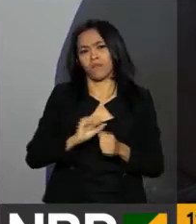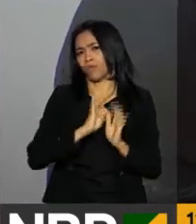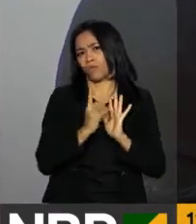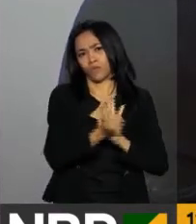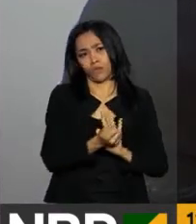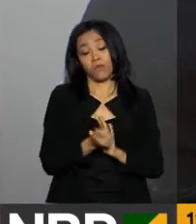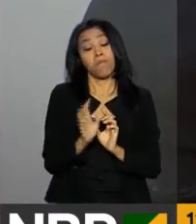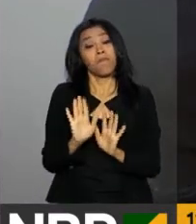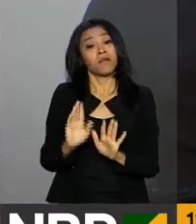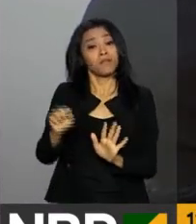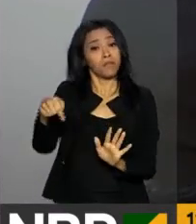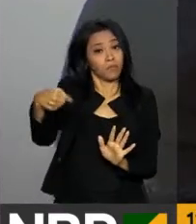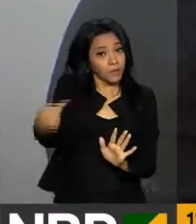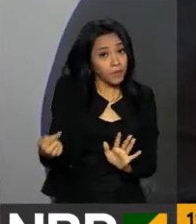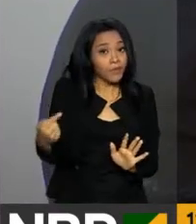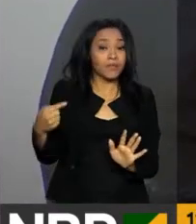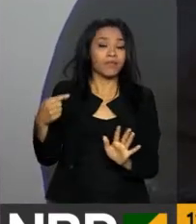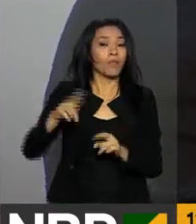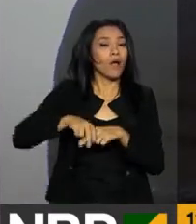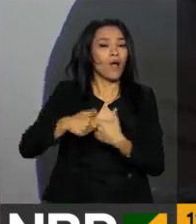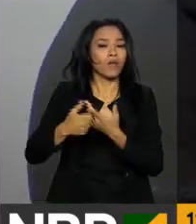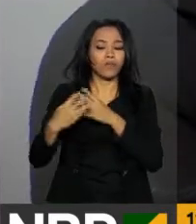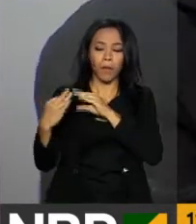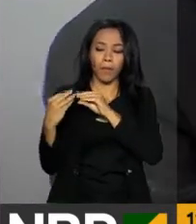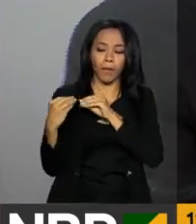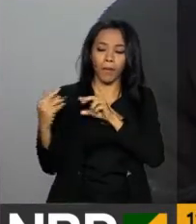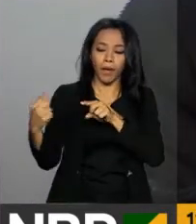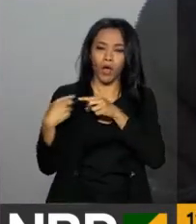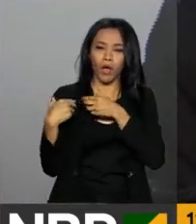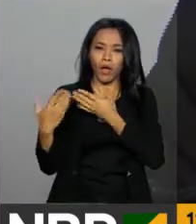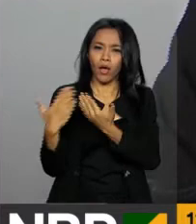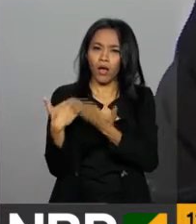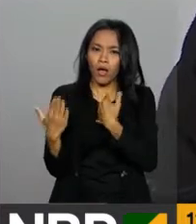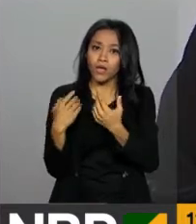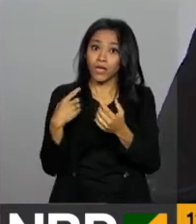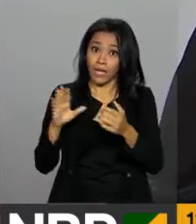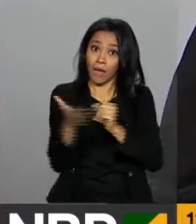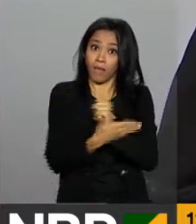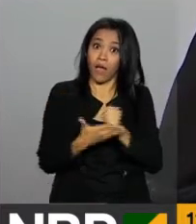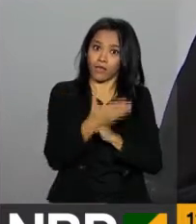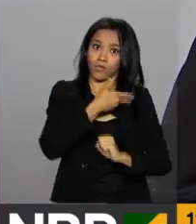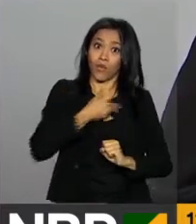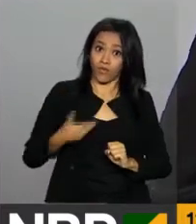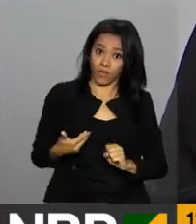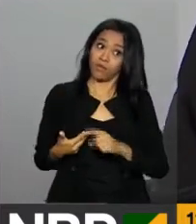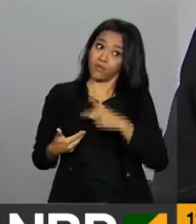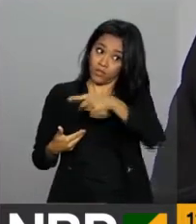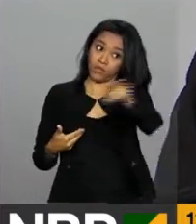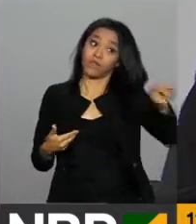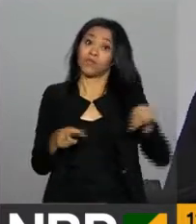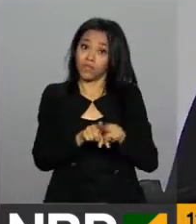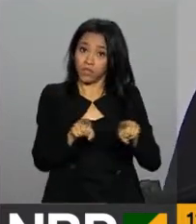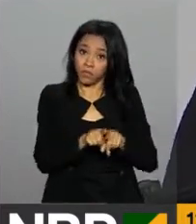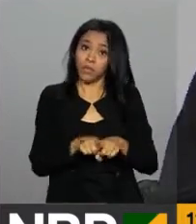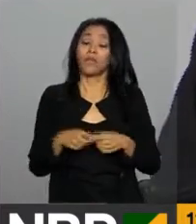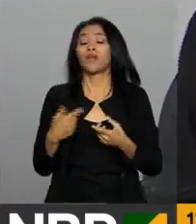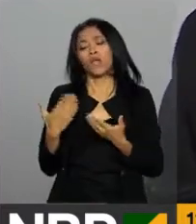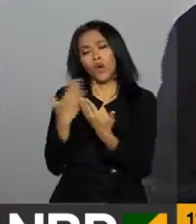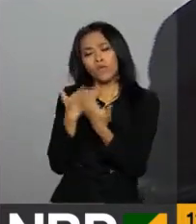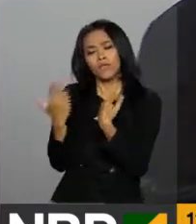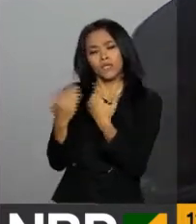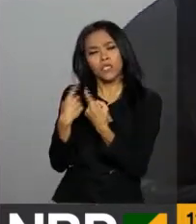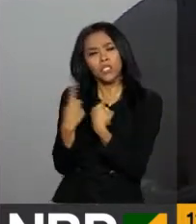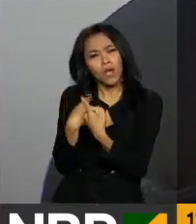pautados exatamente pela ideia do diálogo que é um dos fundamentos do nosso governo e de todos vocês não é pautado pela idéia do